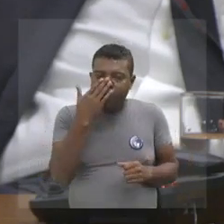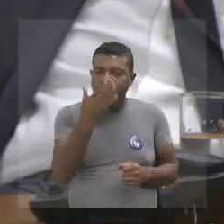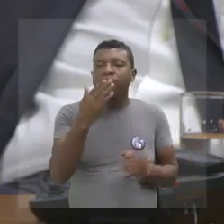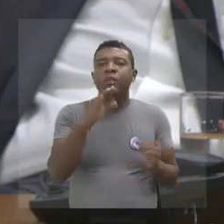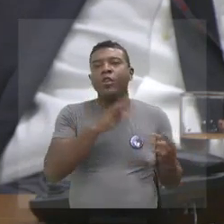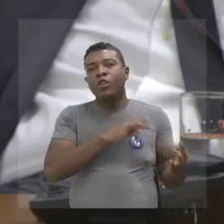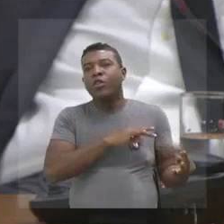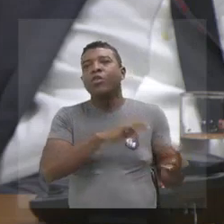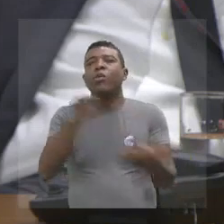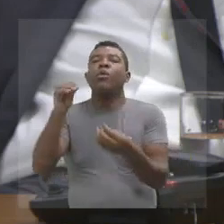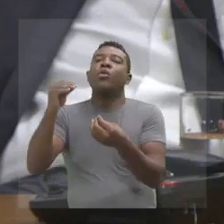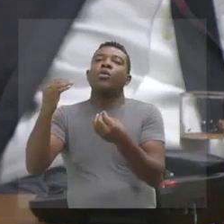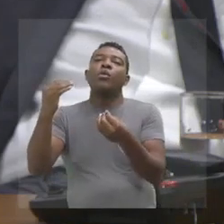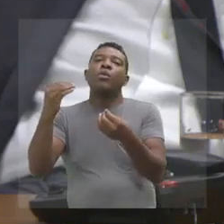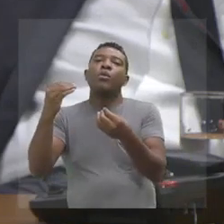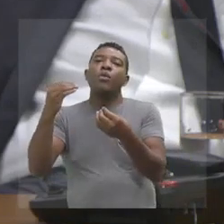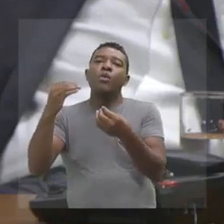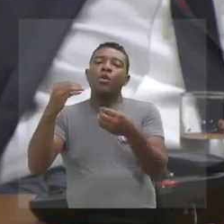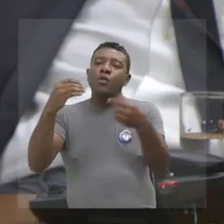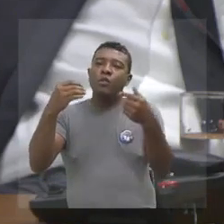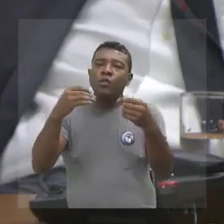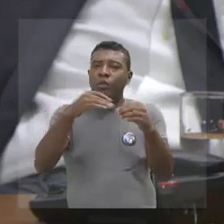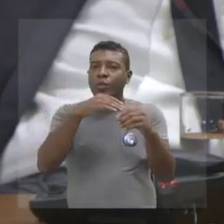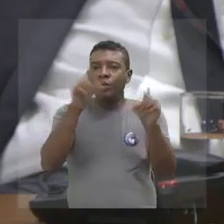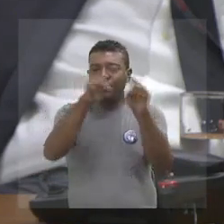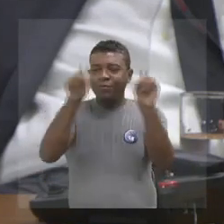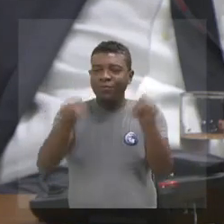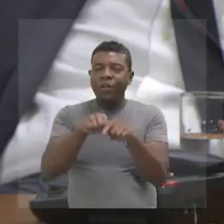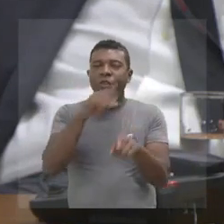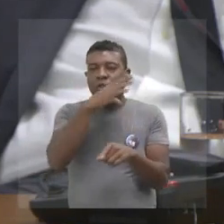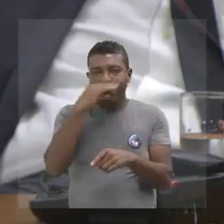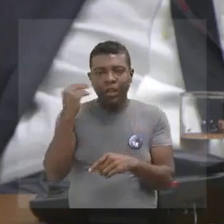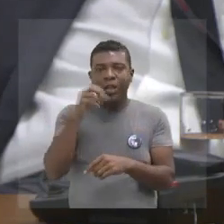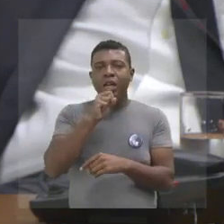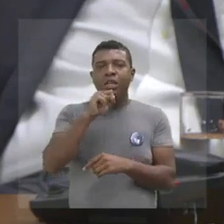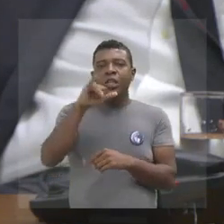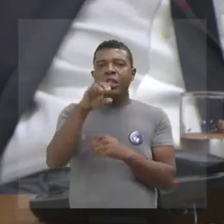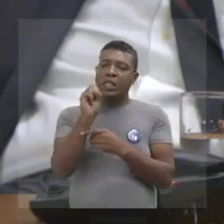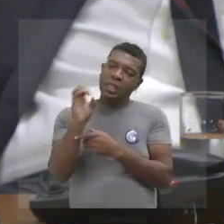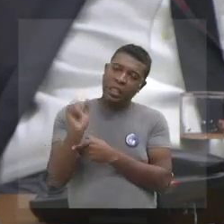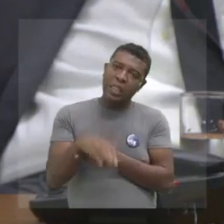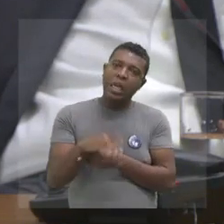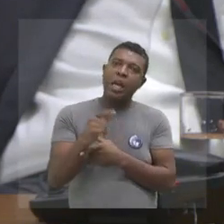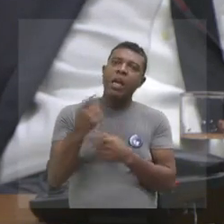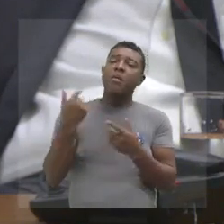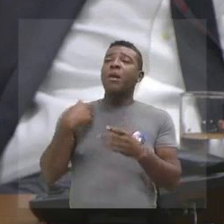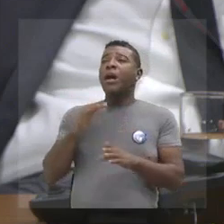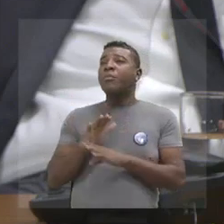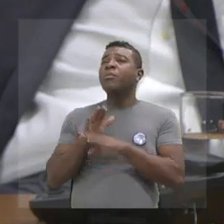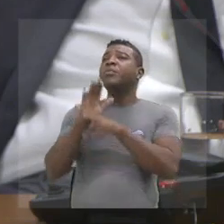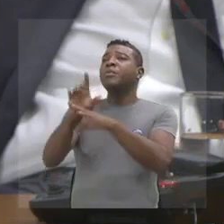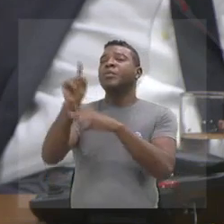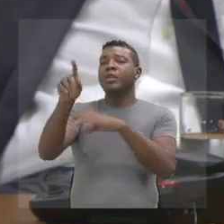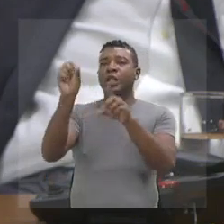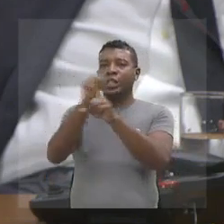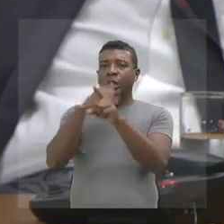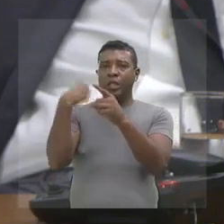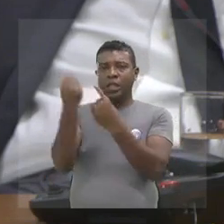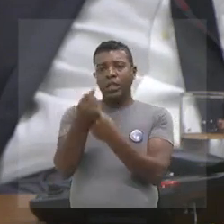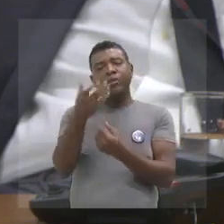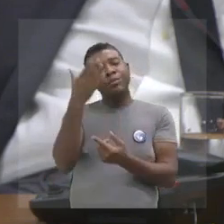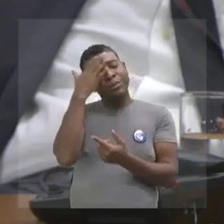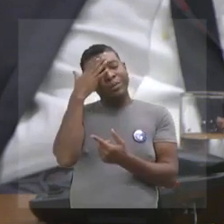do sistema que buscam fazer o melhor é para atender a demanda da sociedade sabemos as dificuldades que